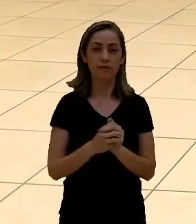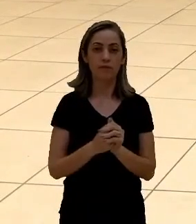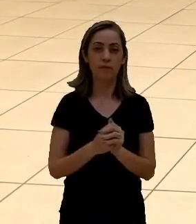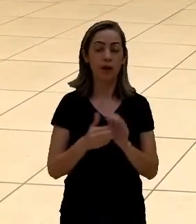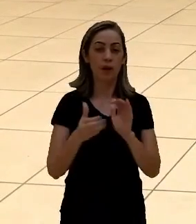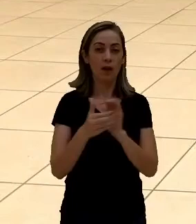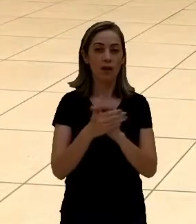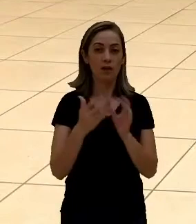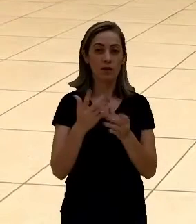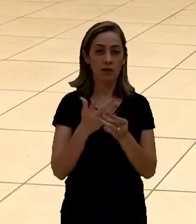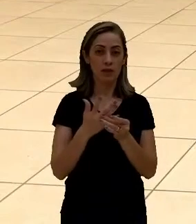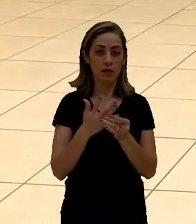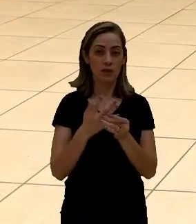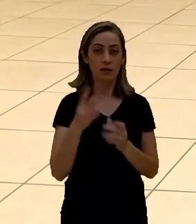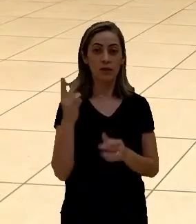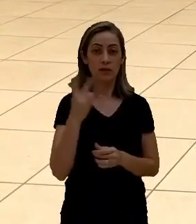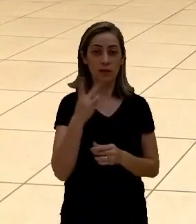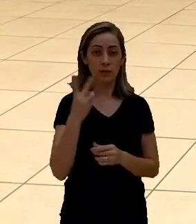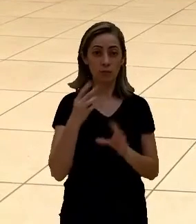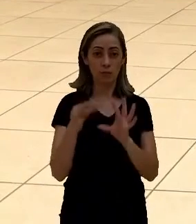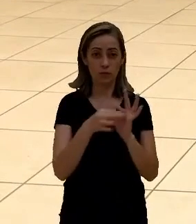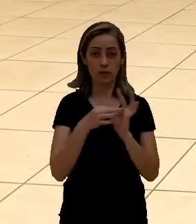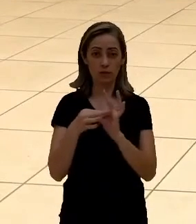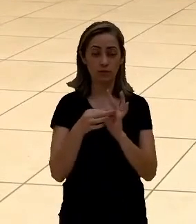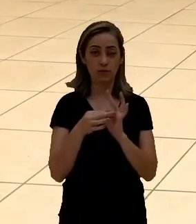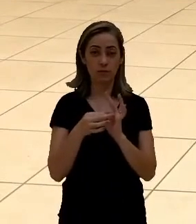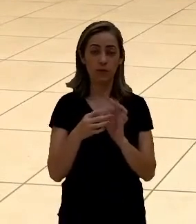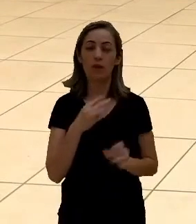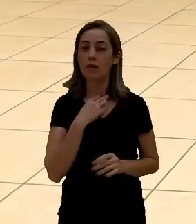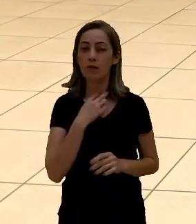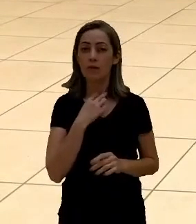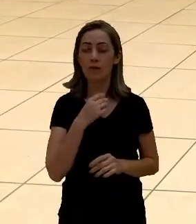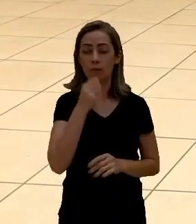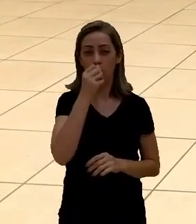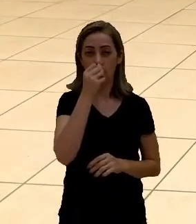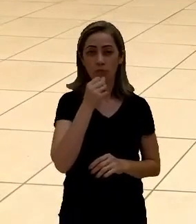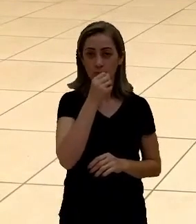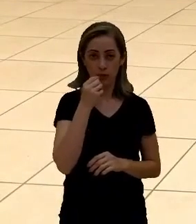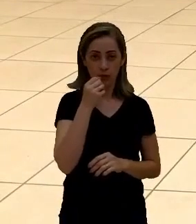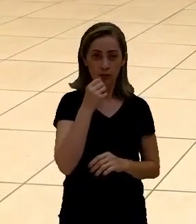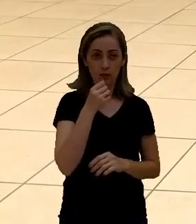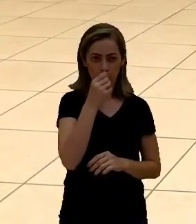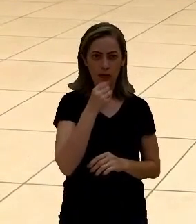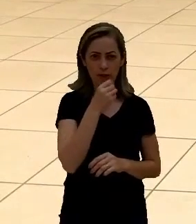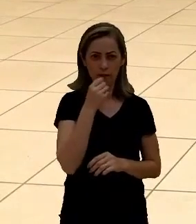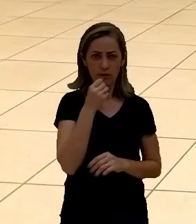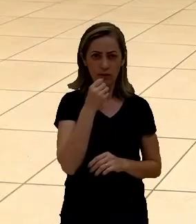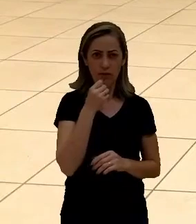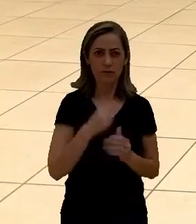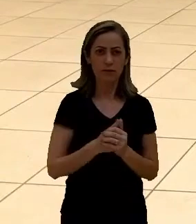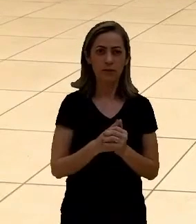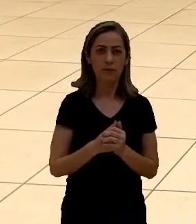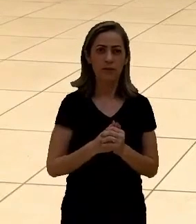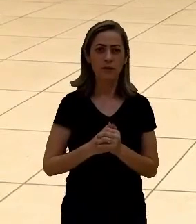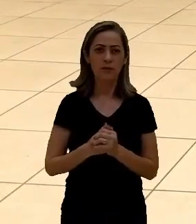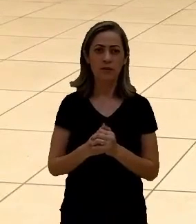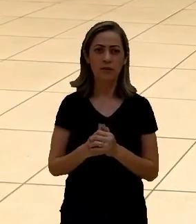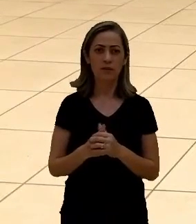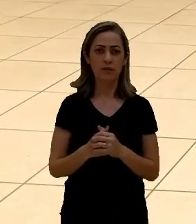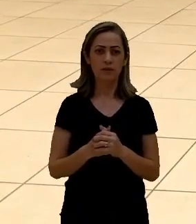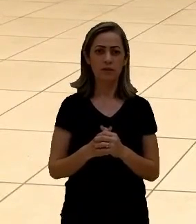segunda União por exemplo que não podem comungar Qual é o momento ápice da missa para